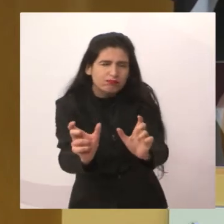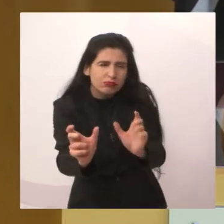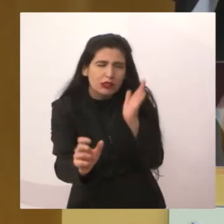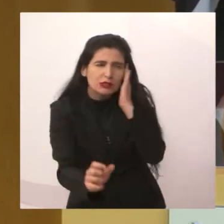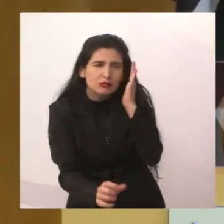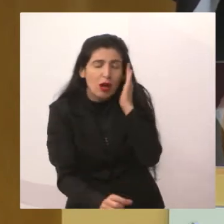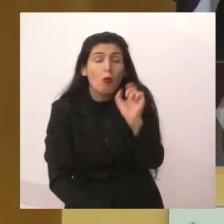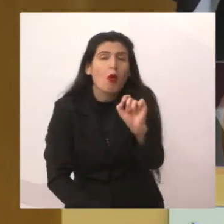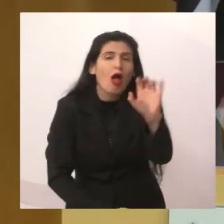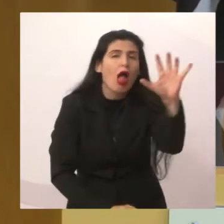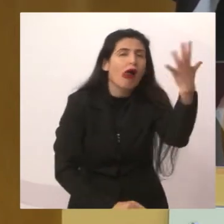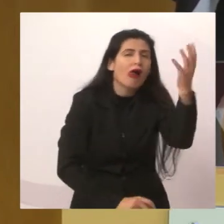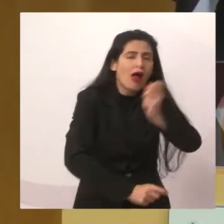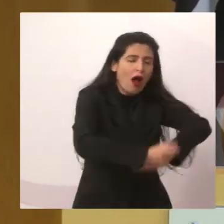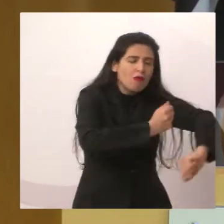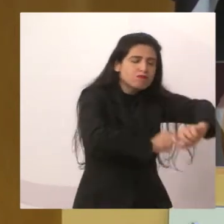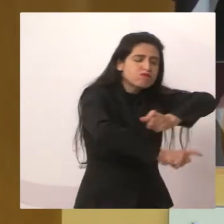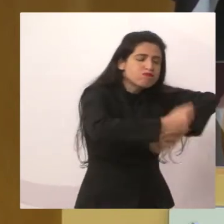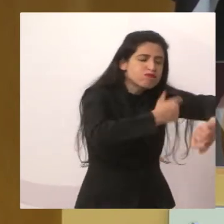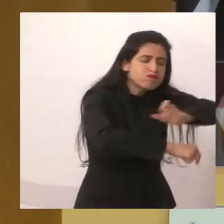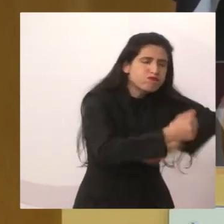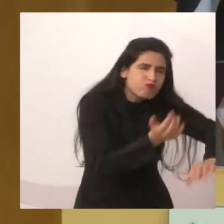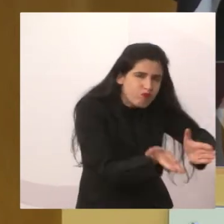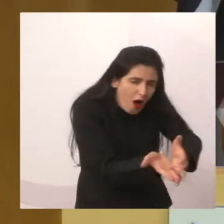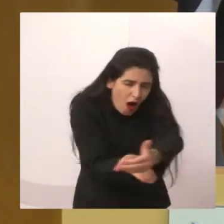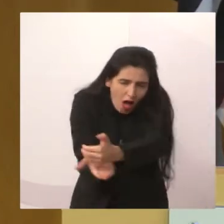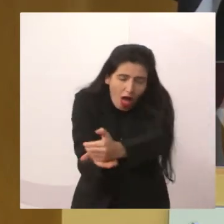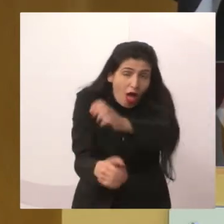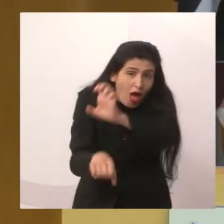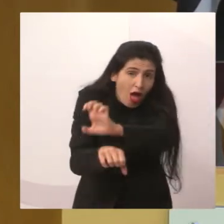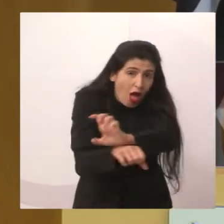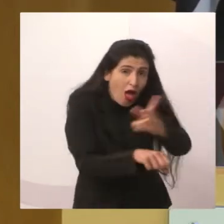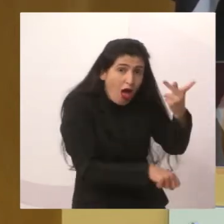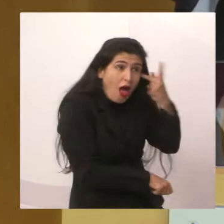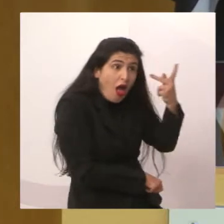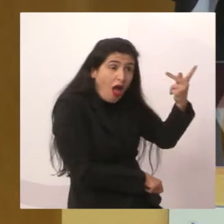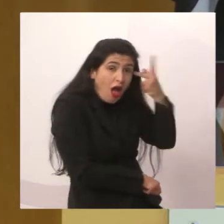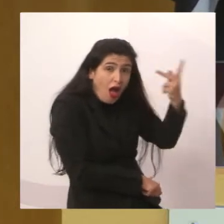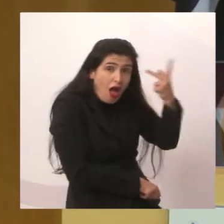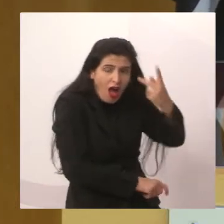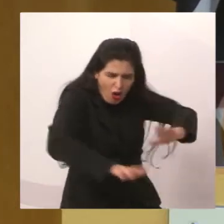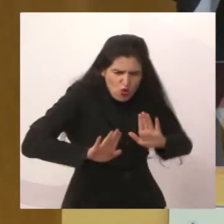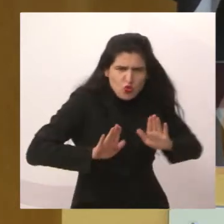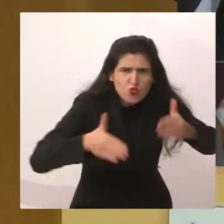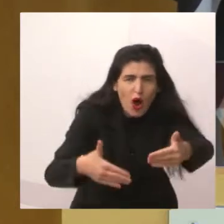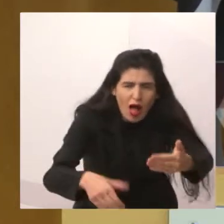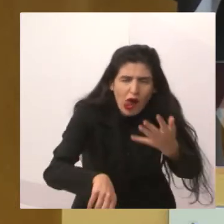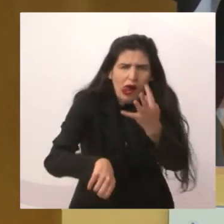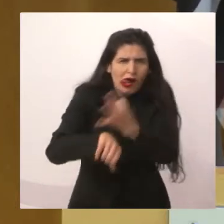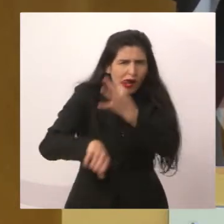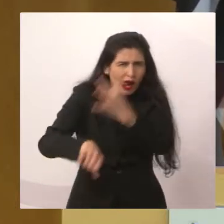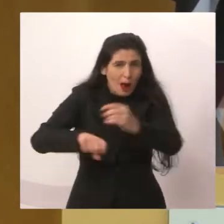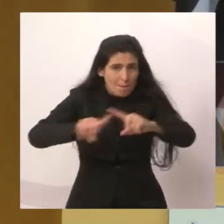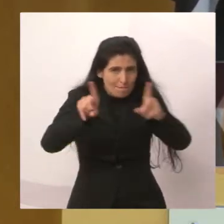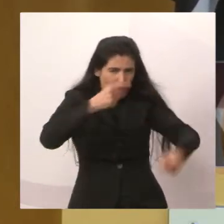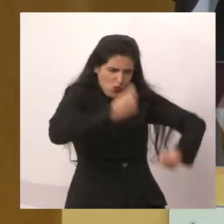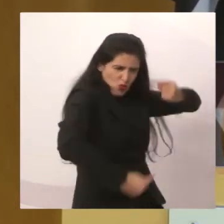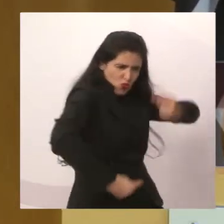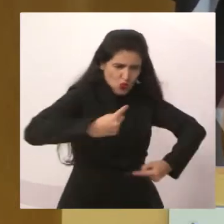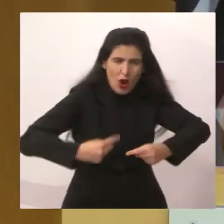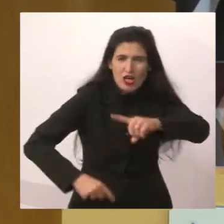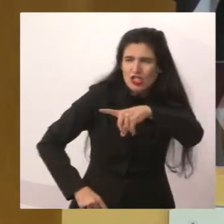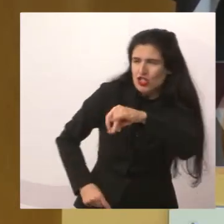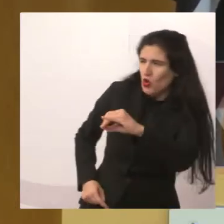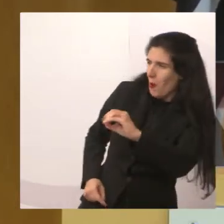no julgamento de contas do tribunal. O tribunal é um órgão técnico, mas tem muita gente política lá. Diobelco está